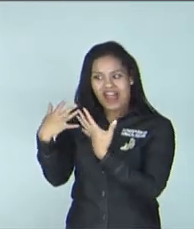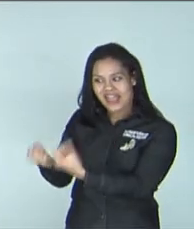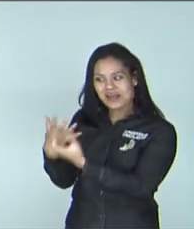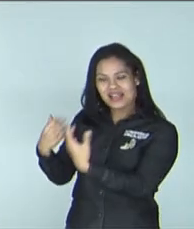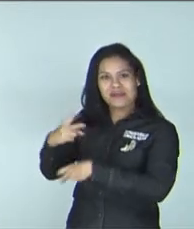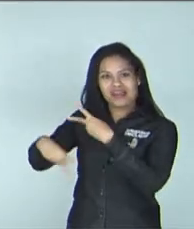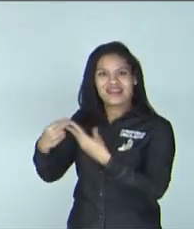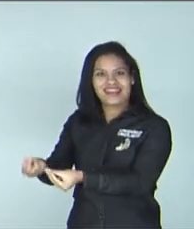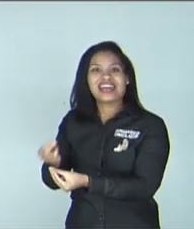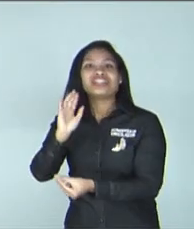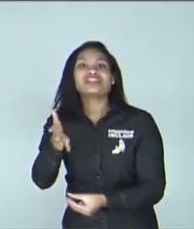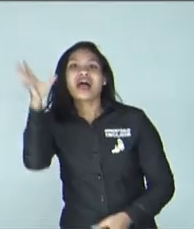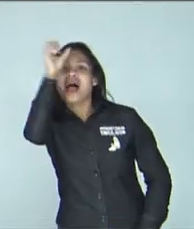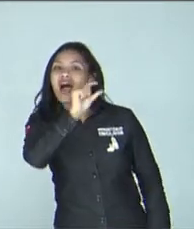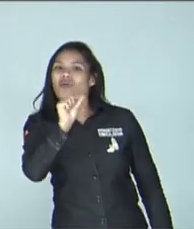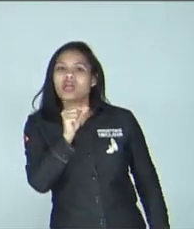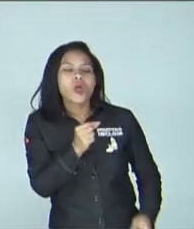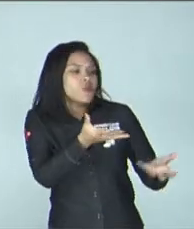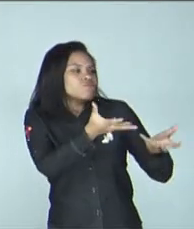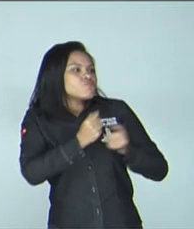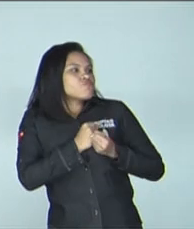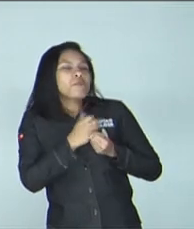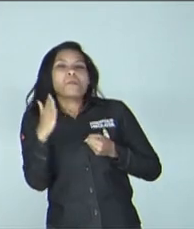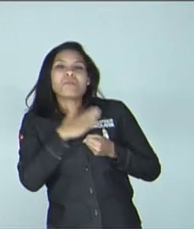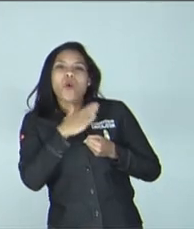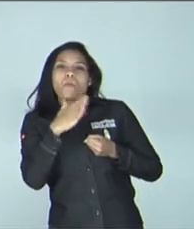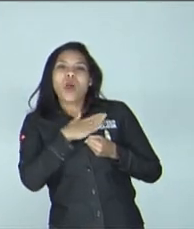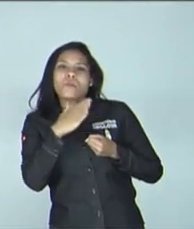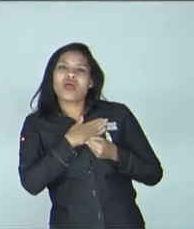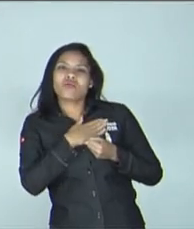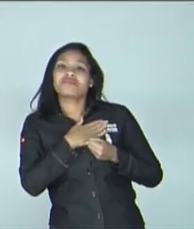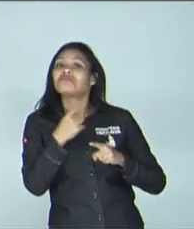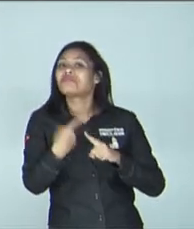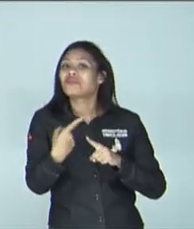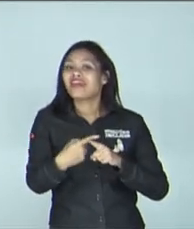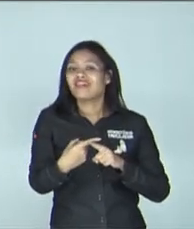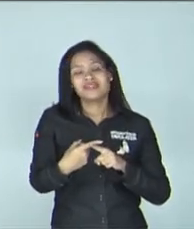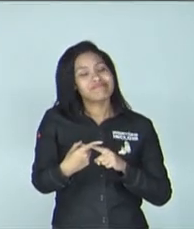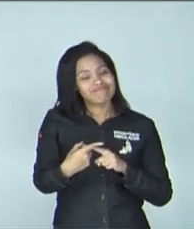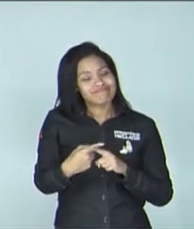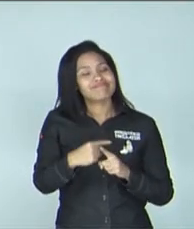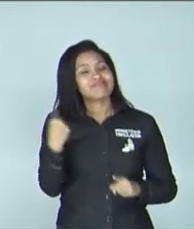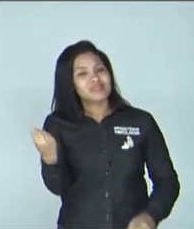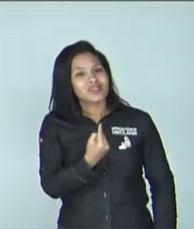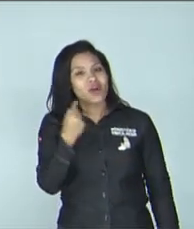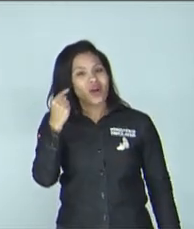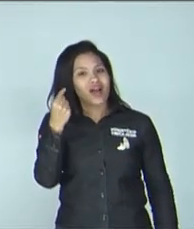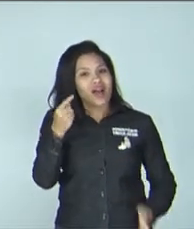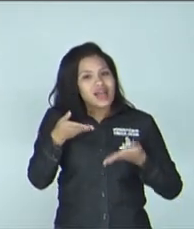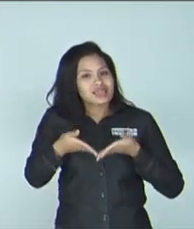a reter por quê é porque nós já nascemos em pecado quem restaura